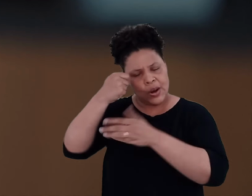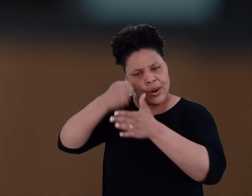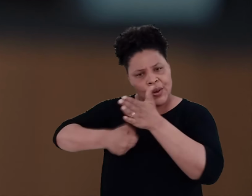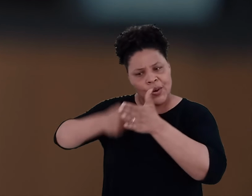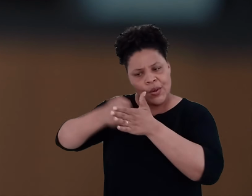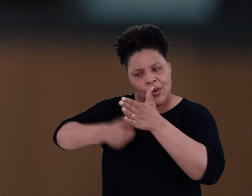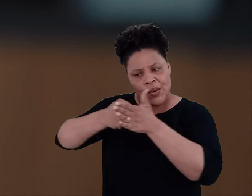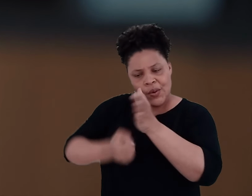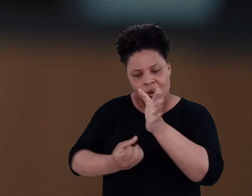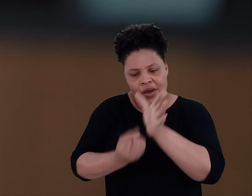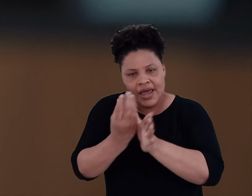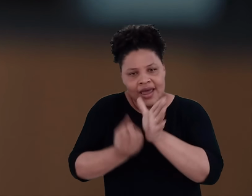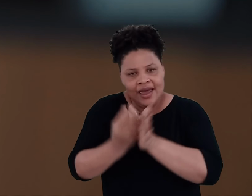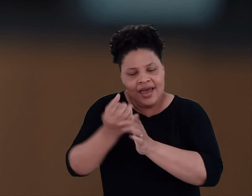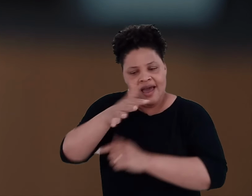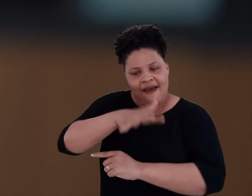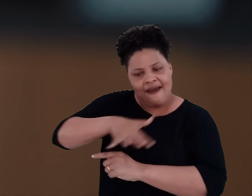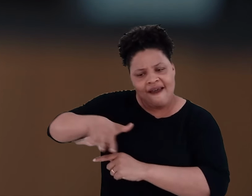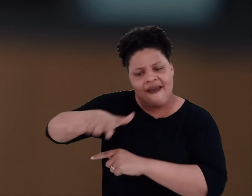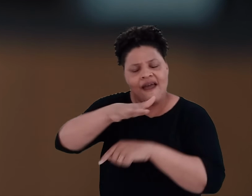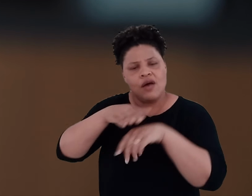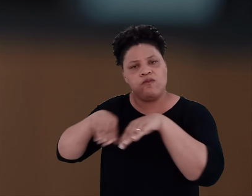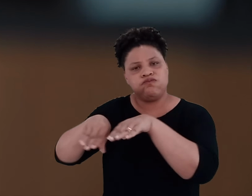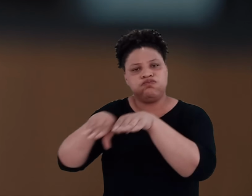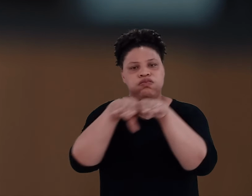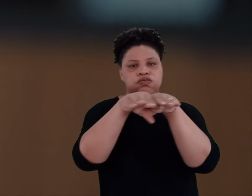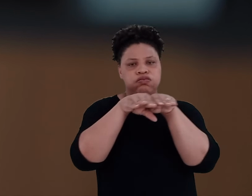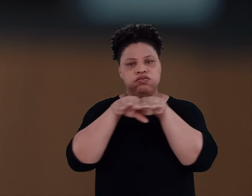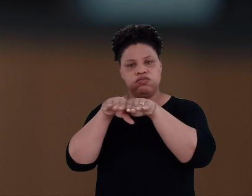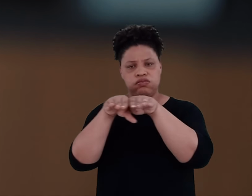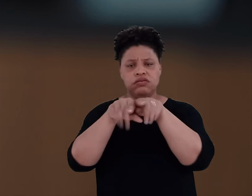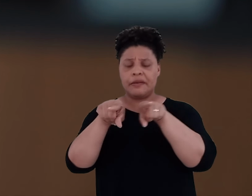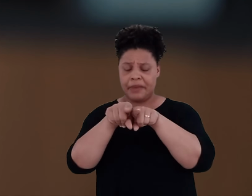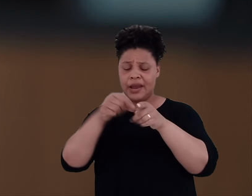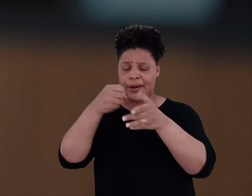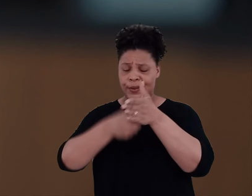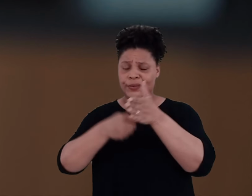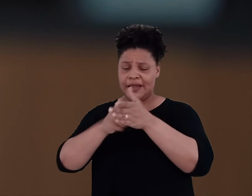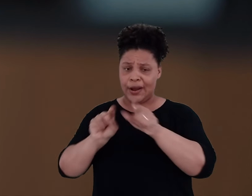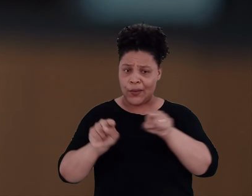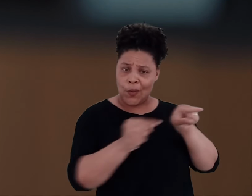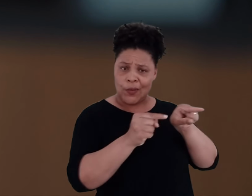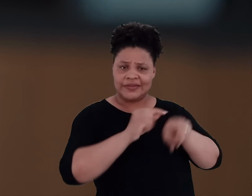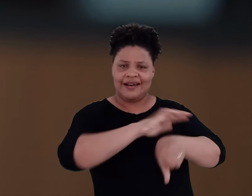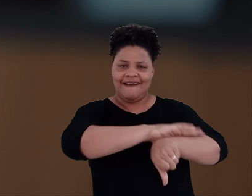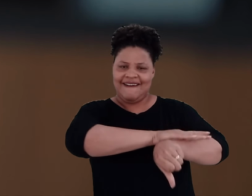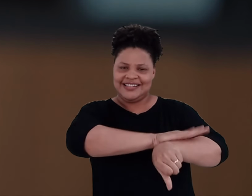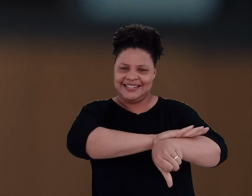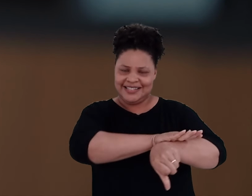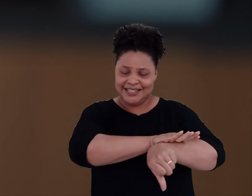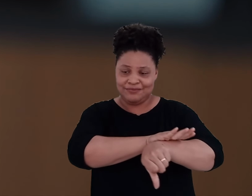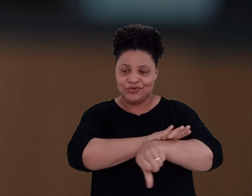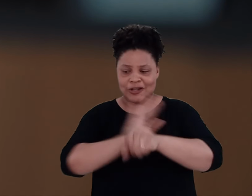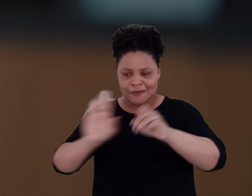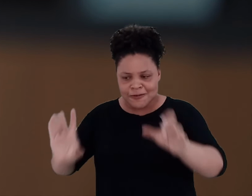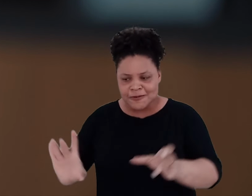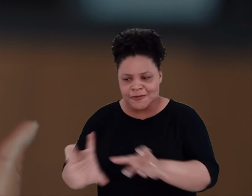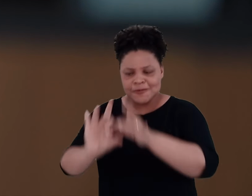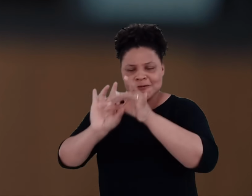e para criar espaços de comunicação é também uma forma de lutar contra o racismo. É muito importante que